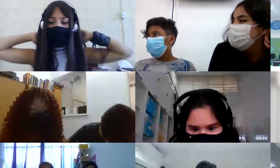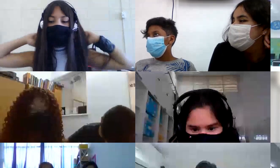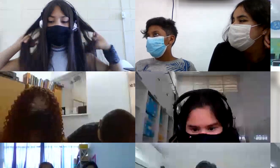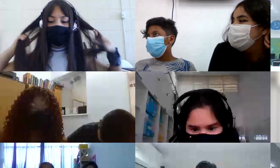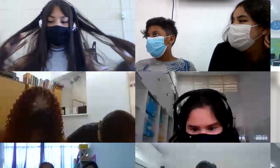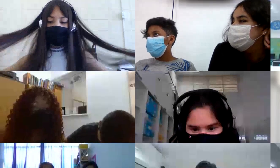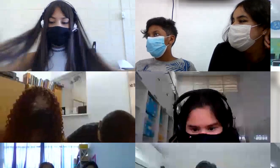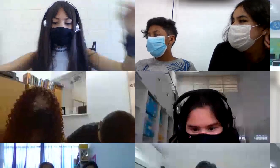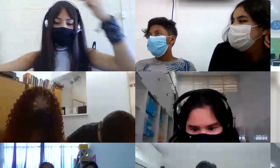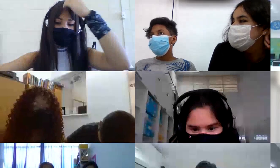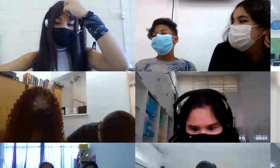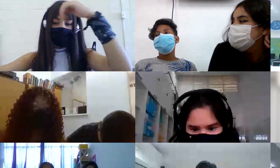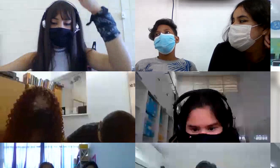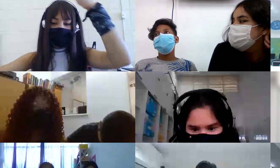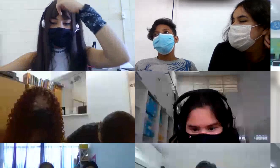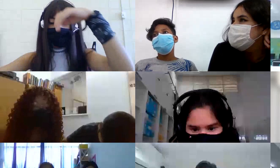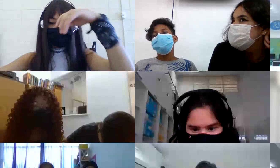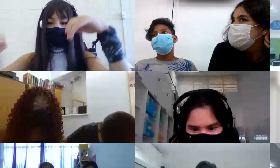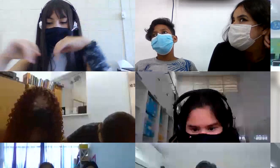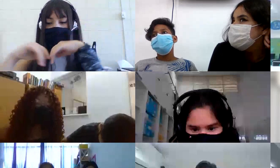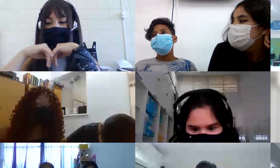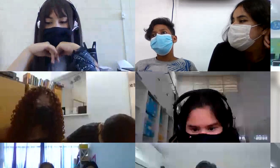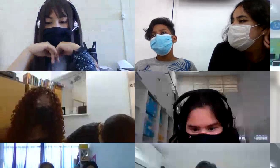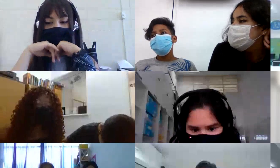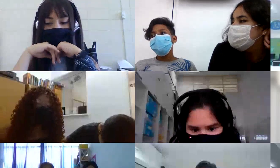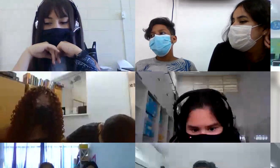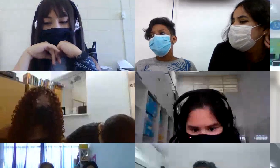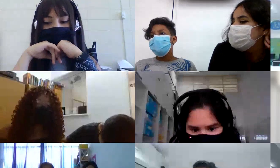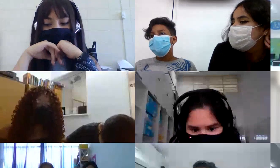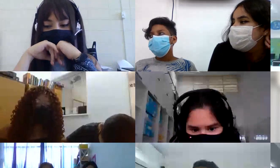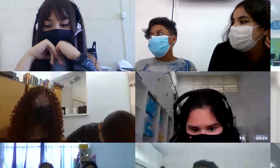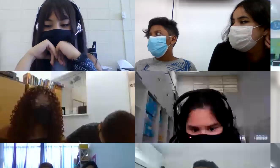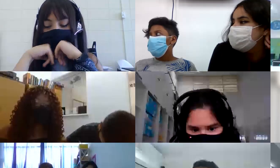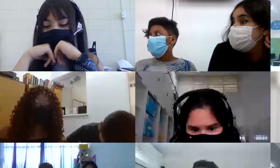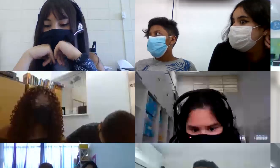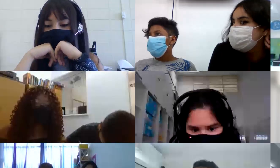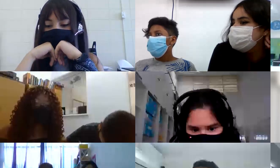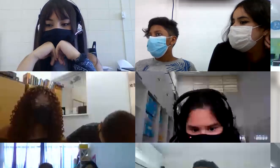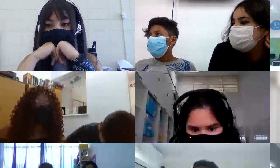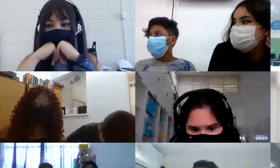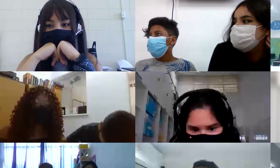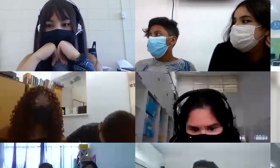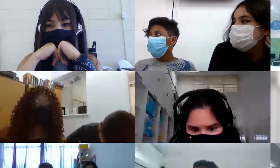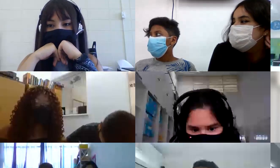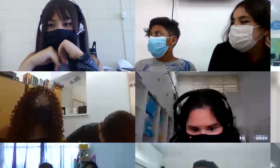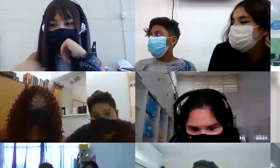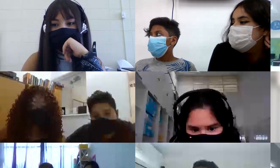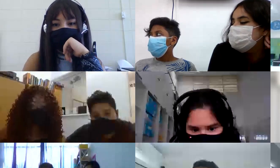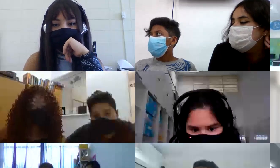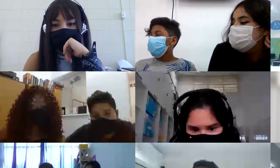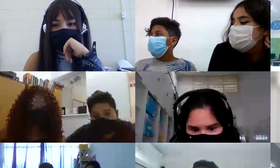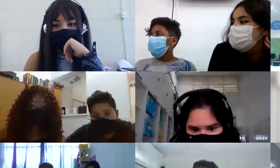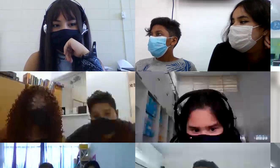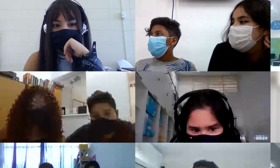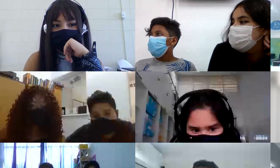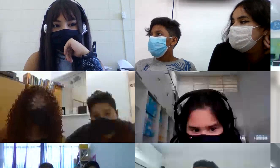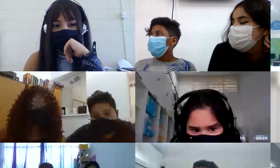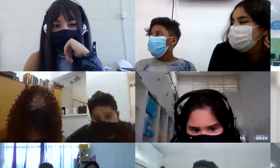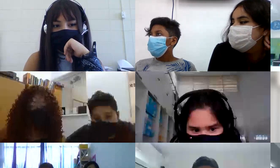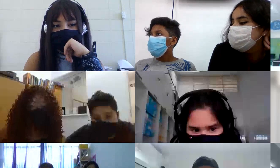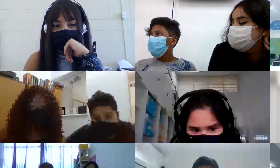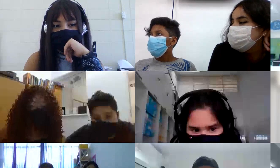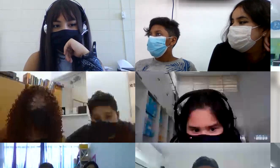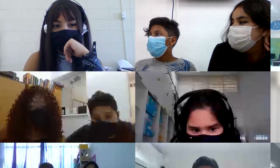sobre a escola inteira mesmo. Legal. Se você fosse, sei lá, prefeita da cidade de São Paulo e você